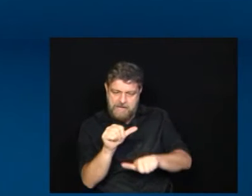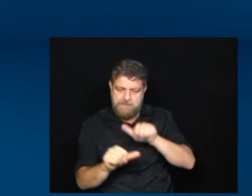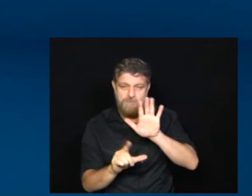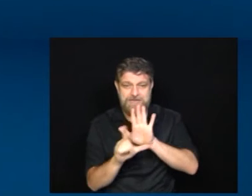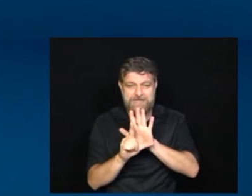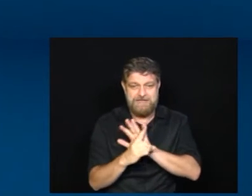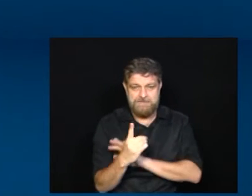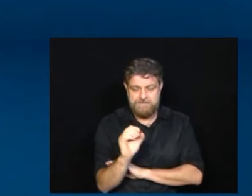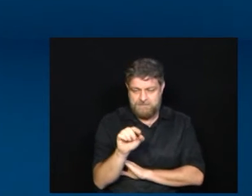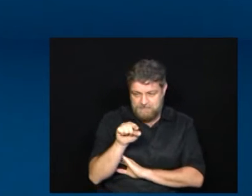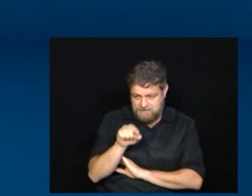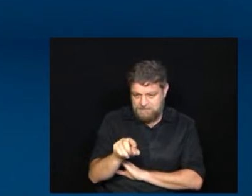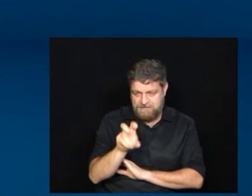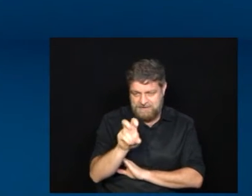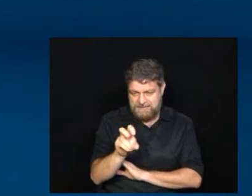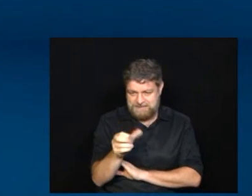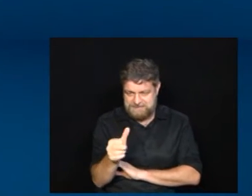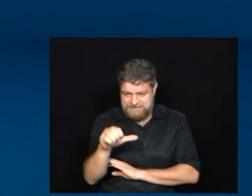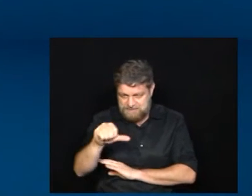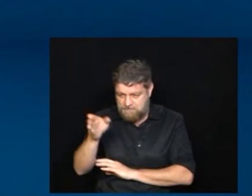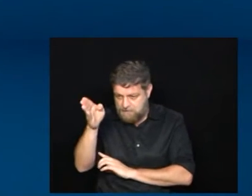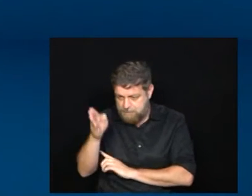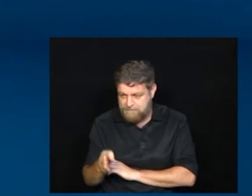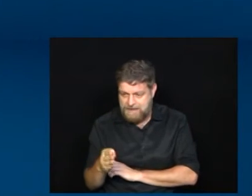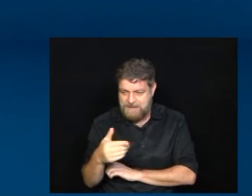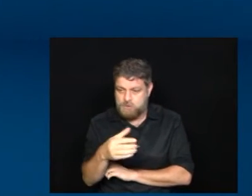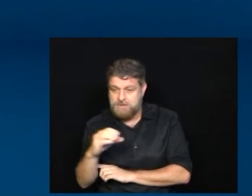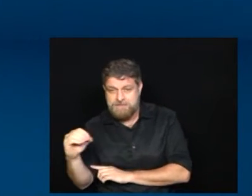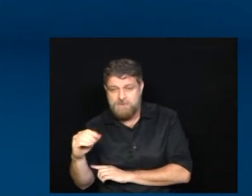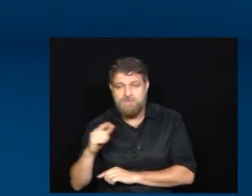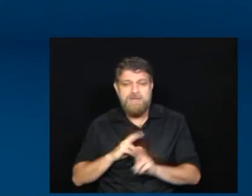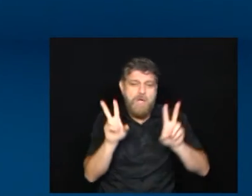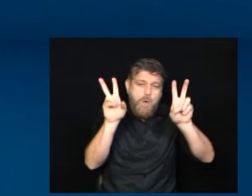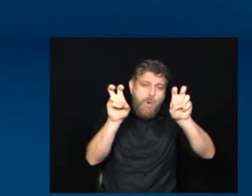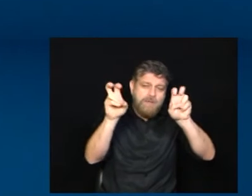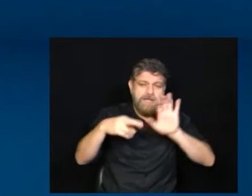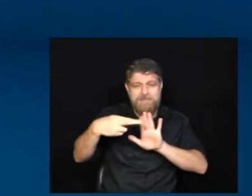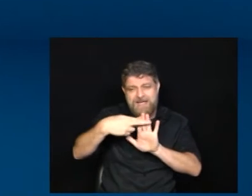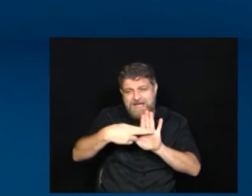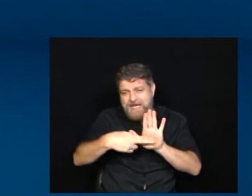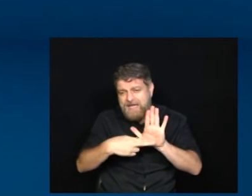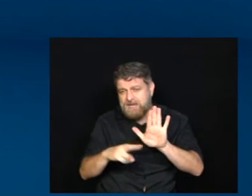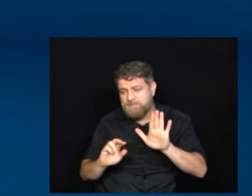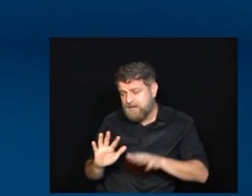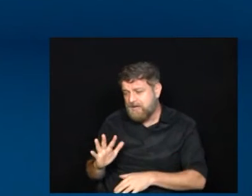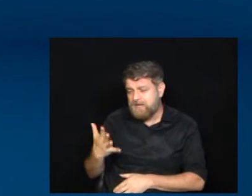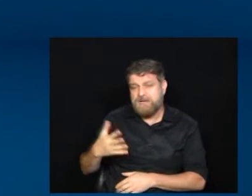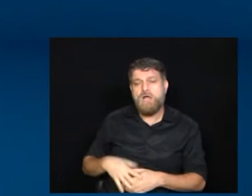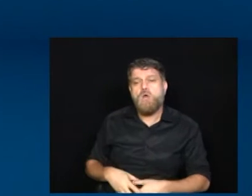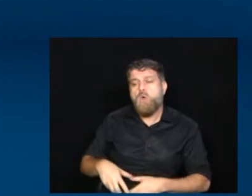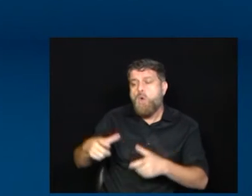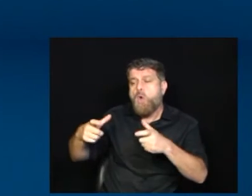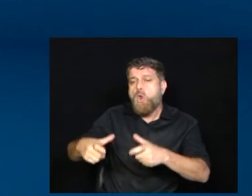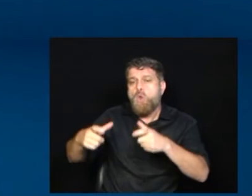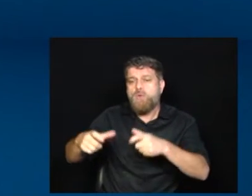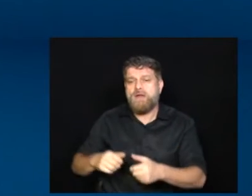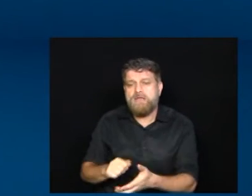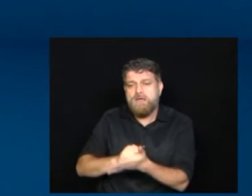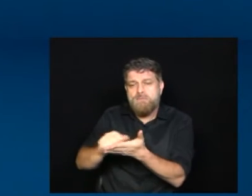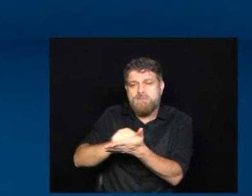Lei 10.569 do ano de 2000, que trata de normas para estabelecimentos destinados à